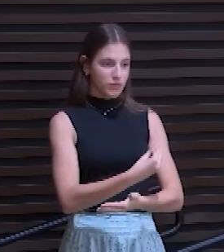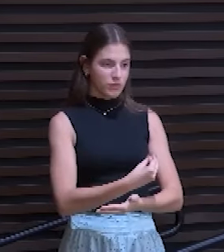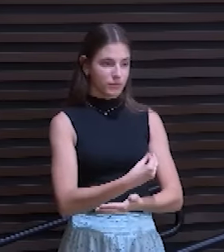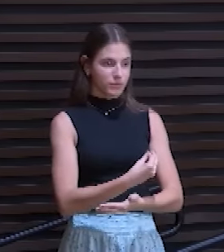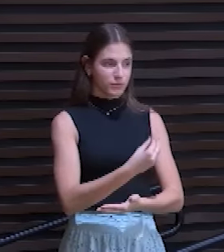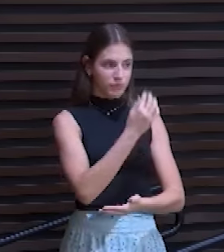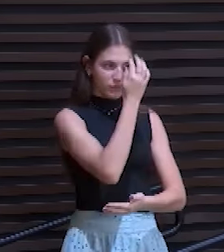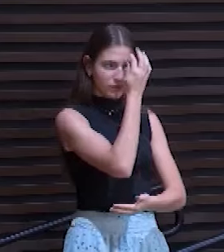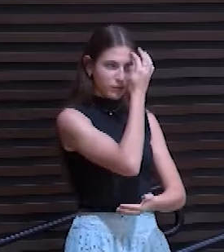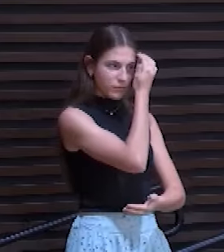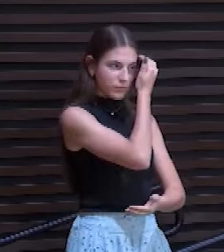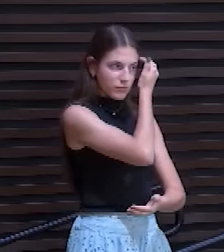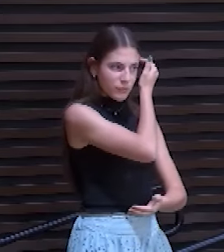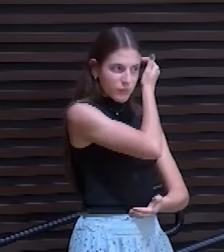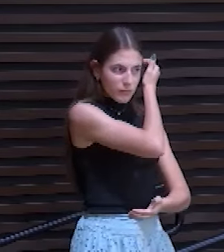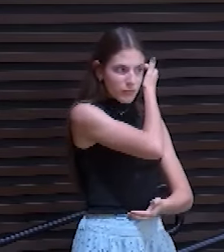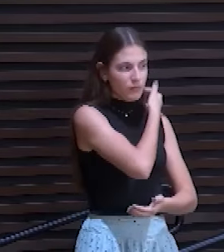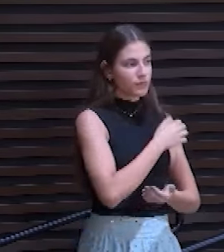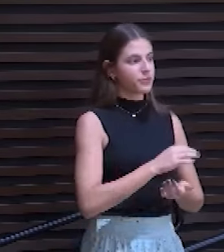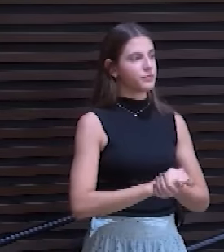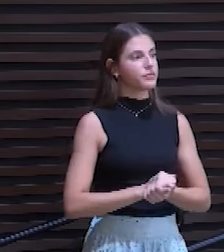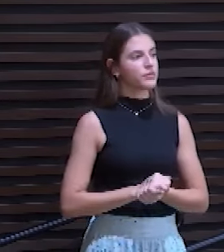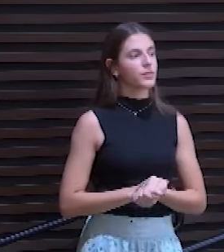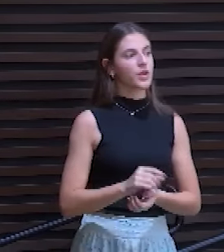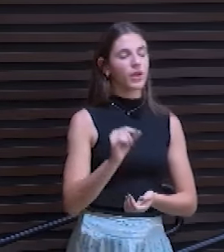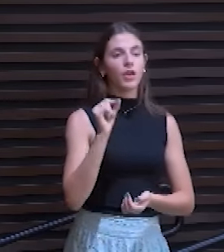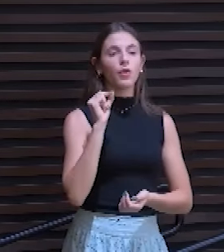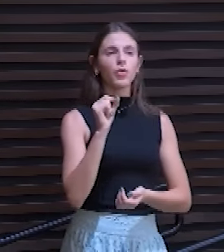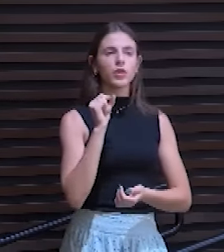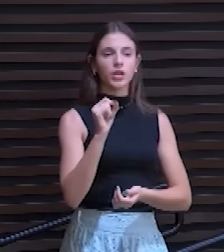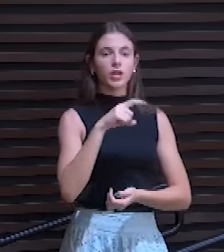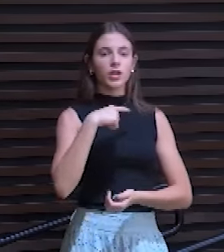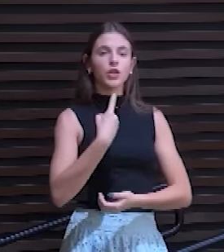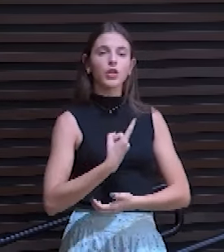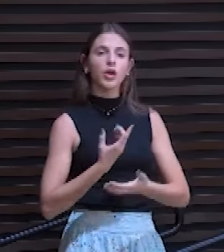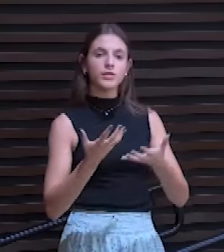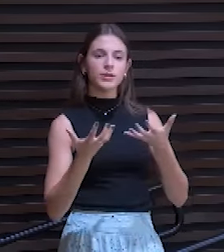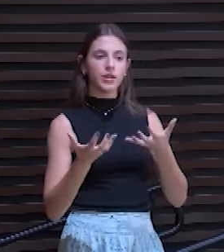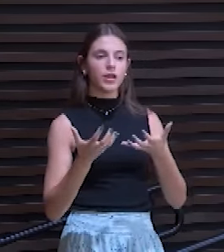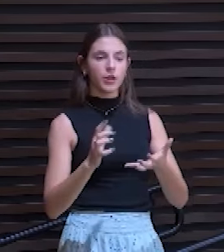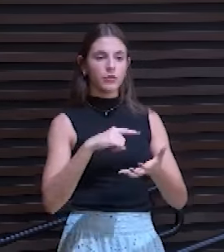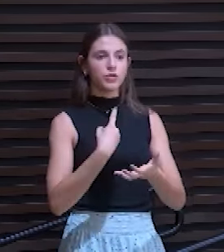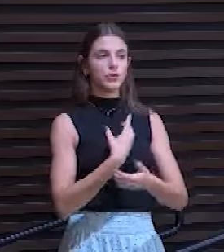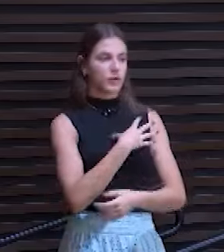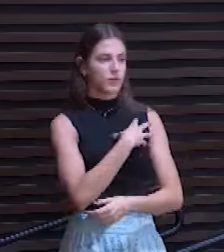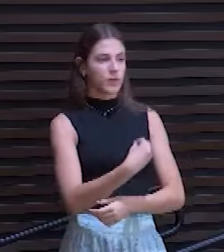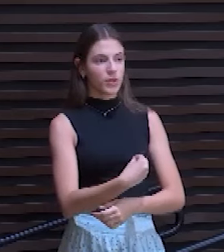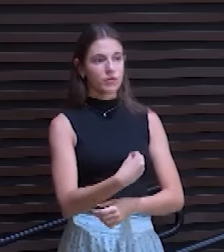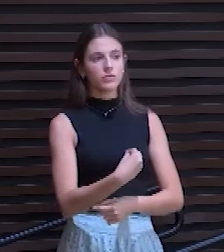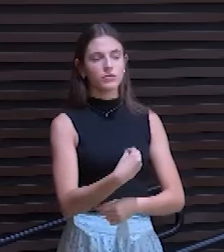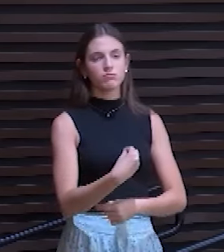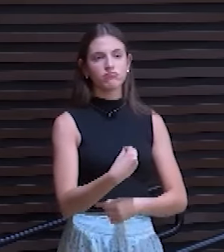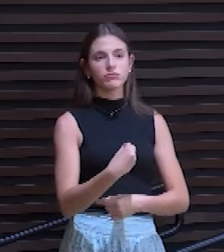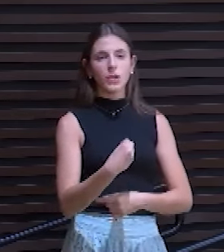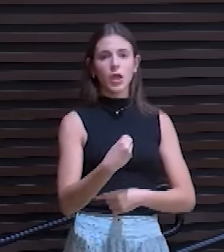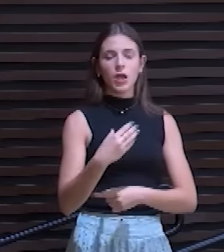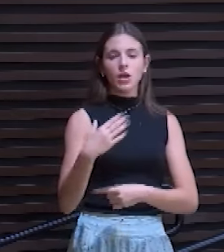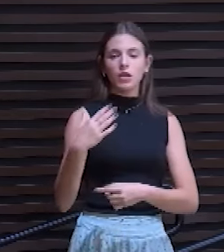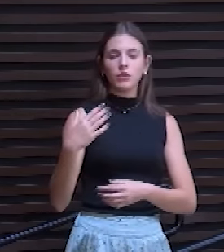Deixa eu ajudar você. O que realmente queremos de nossos filhos? Que sejam